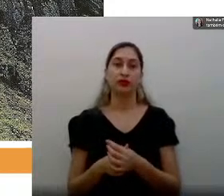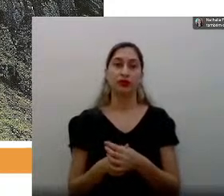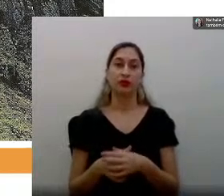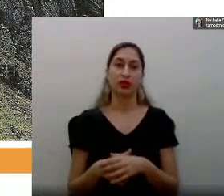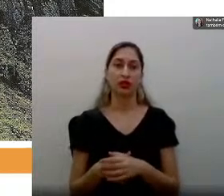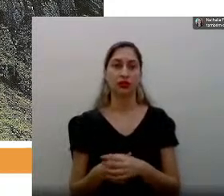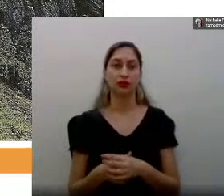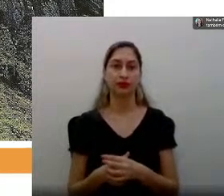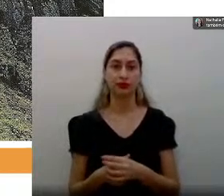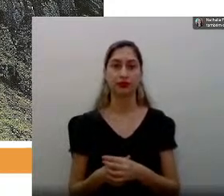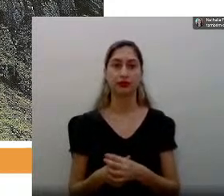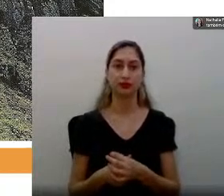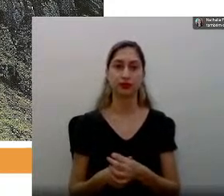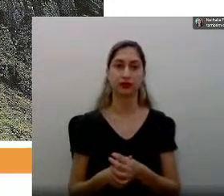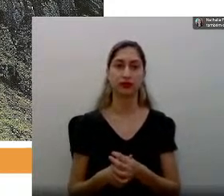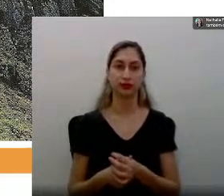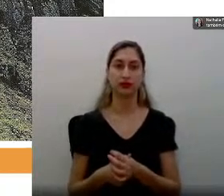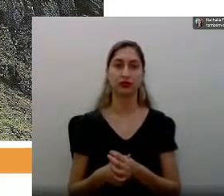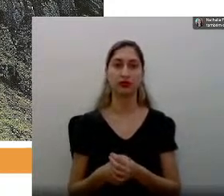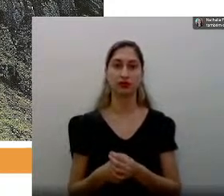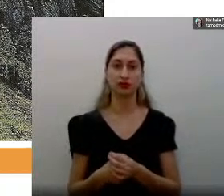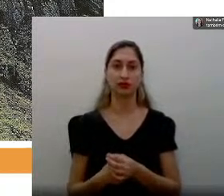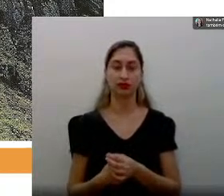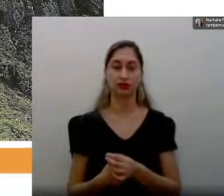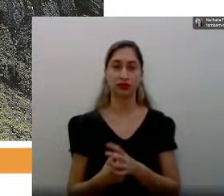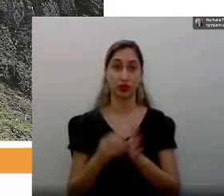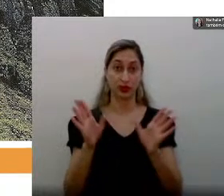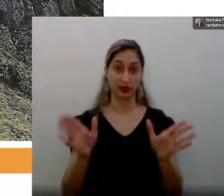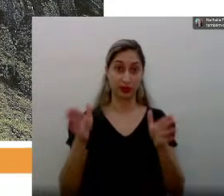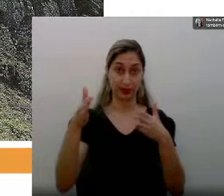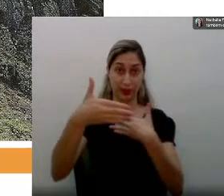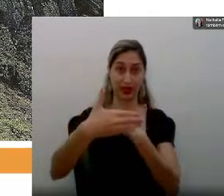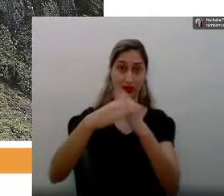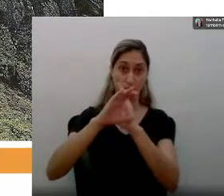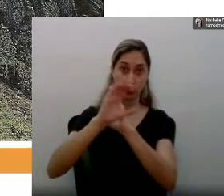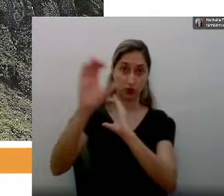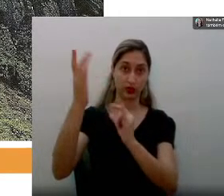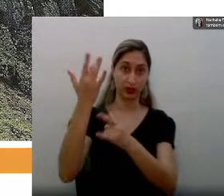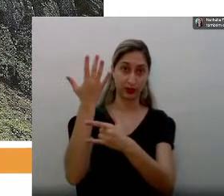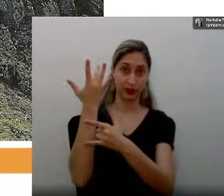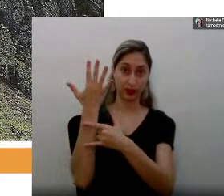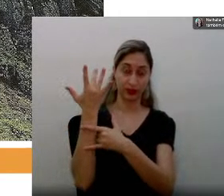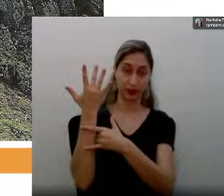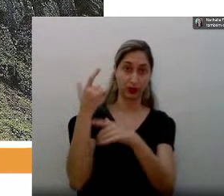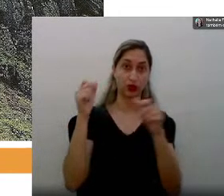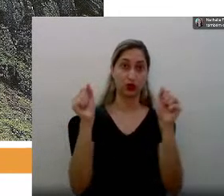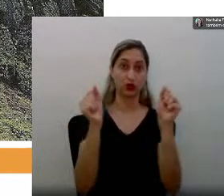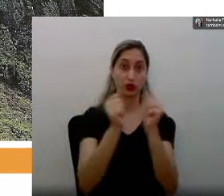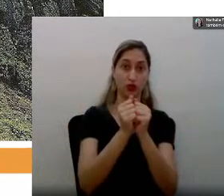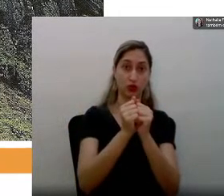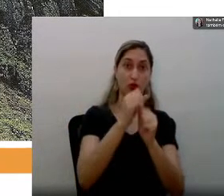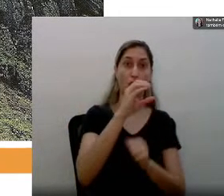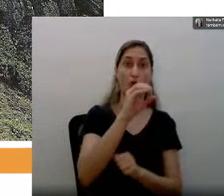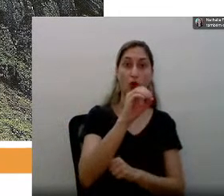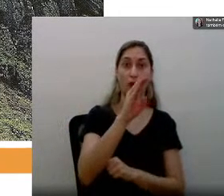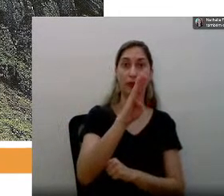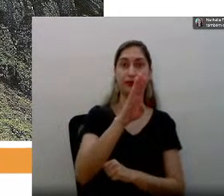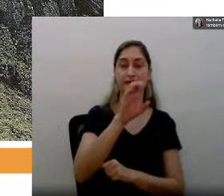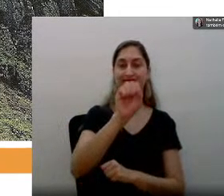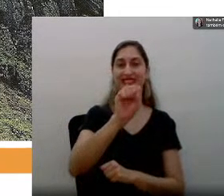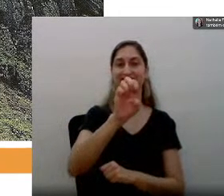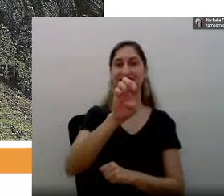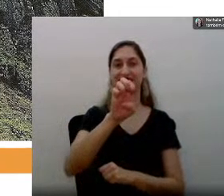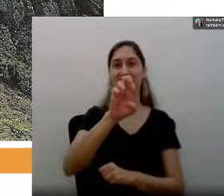Observatório da UFMG e o espaço do conhecimento UFMG eles são a equipamentos separados